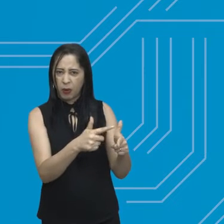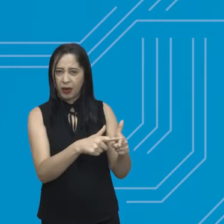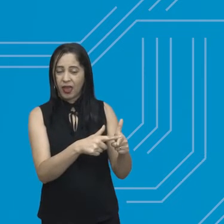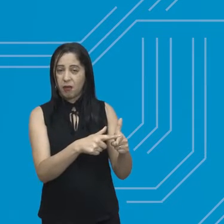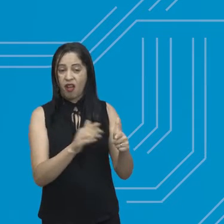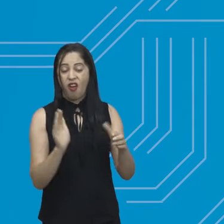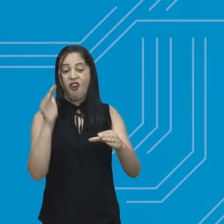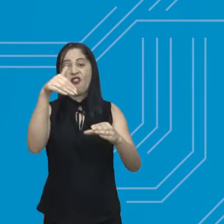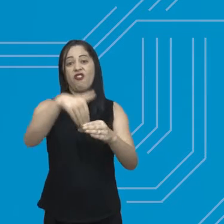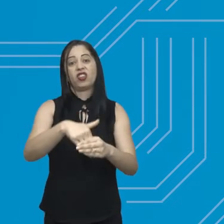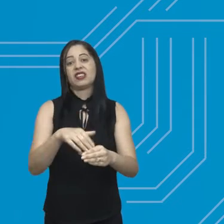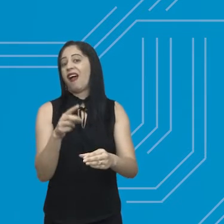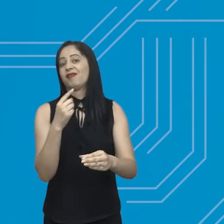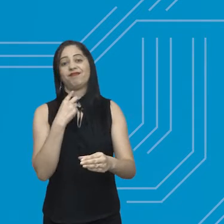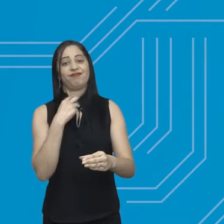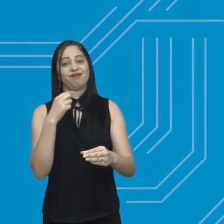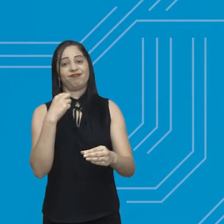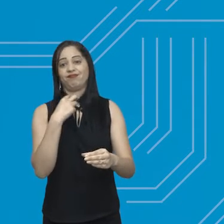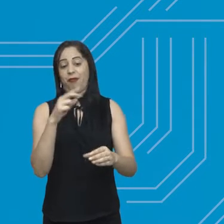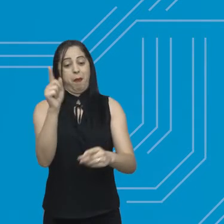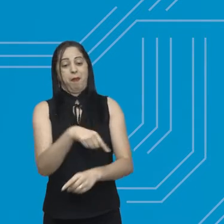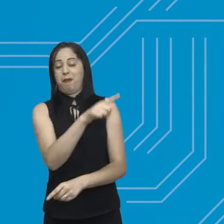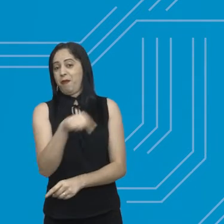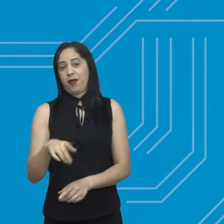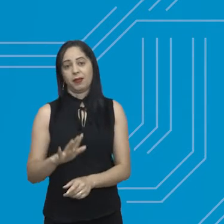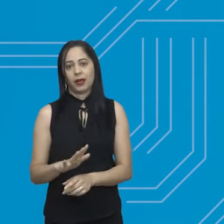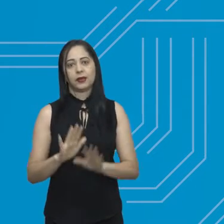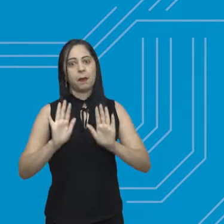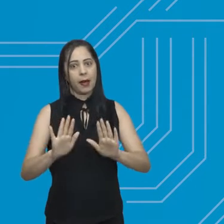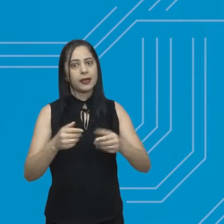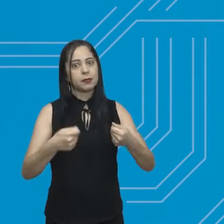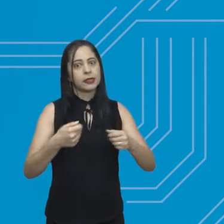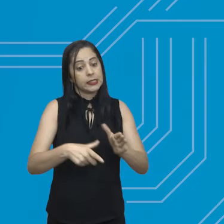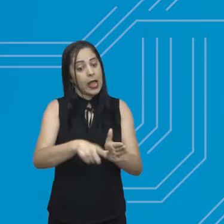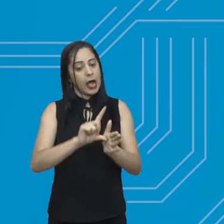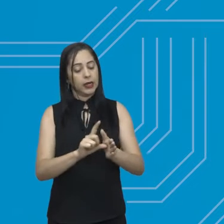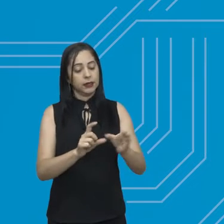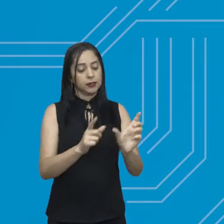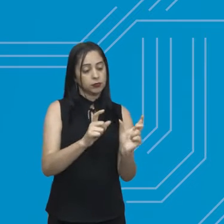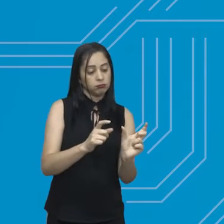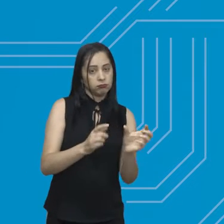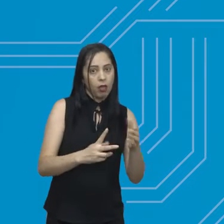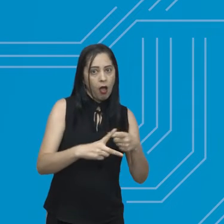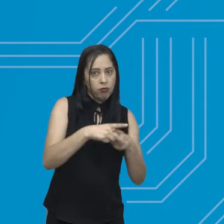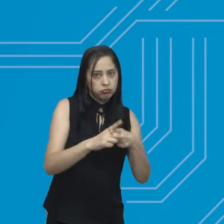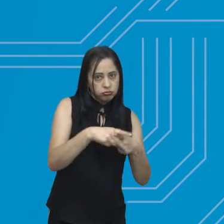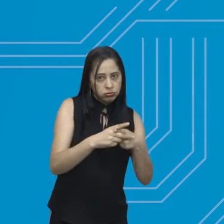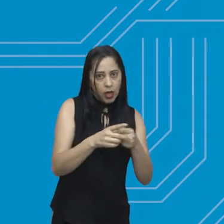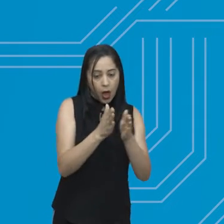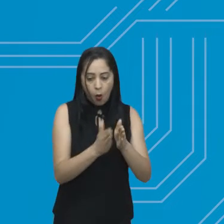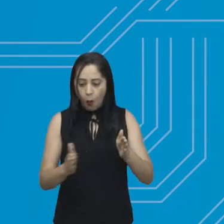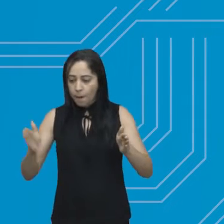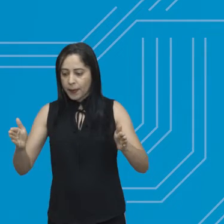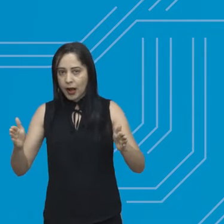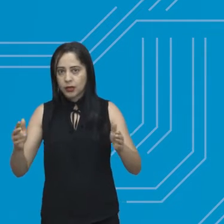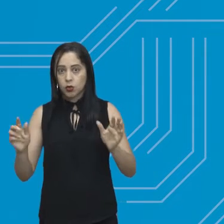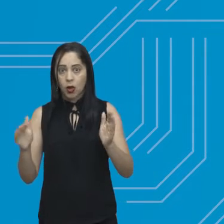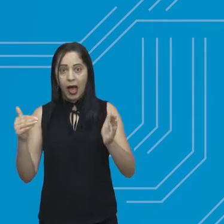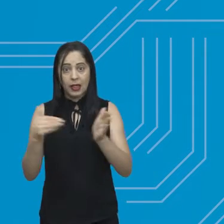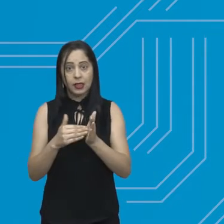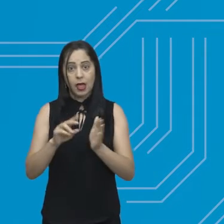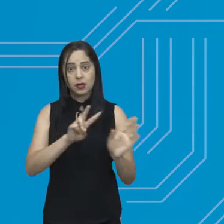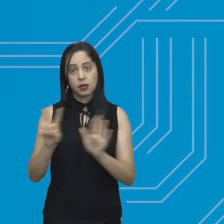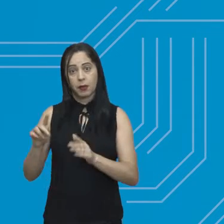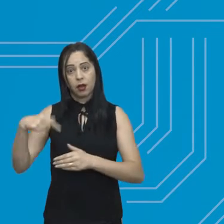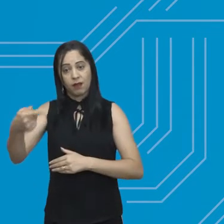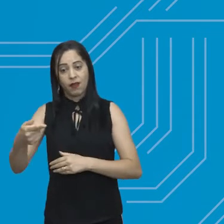ficar impedido de votar. Para que isso não aconteça, o único caminho é regularizar o título de eleitor. E é bom correr, viu? Porque o prazo